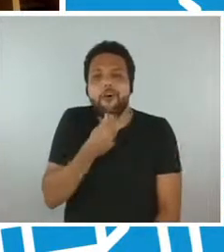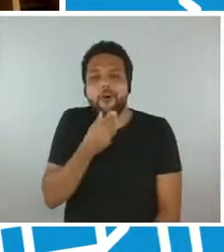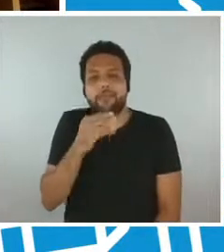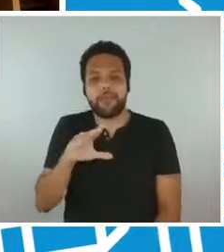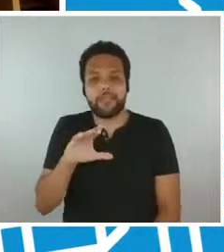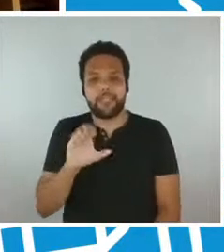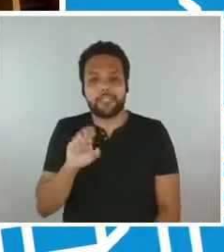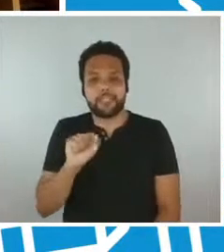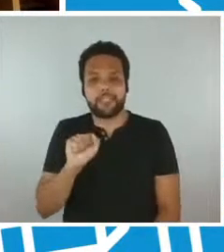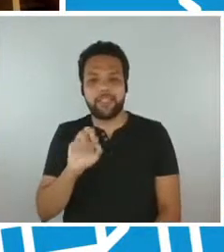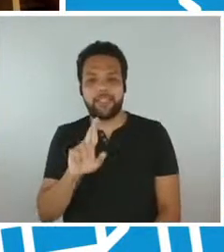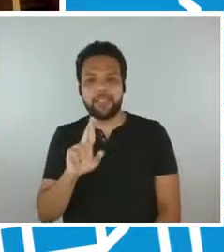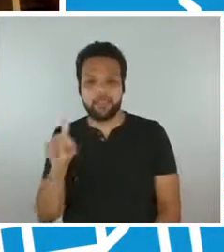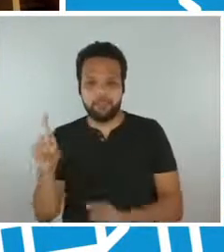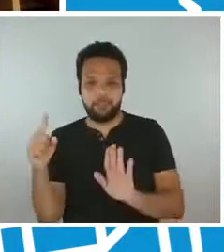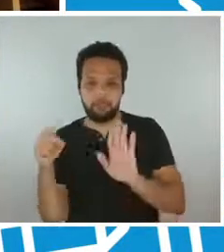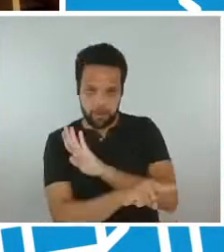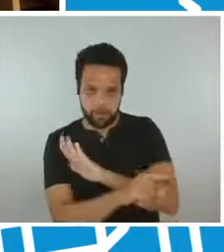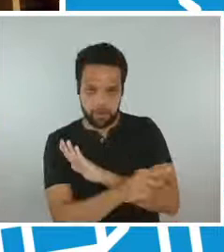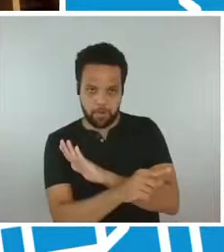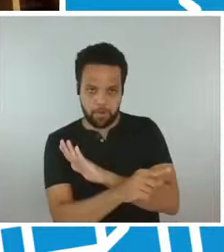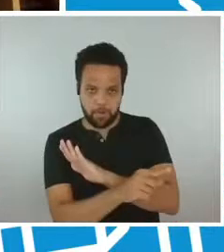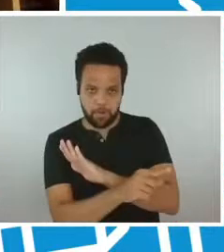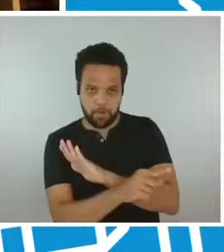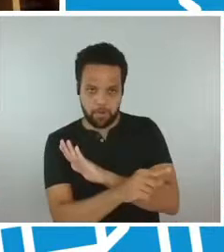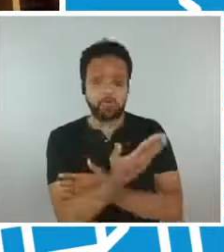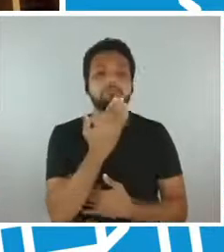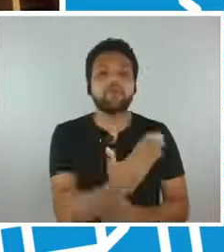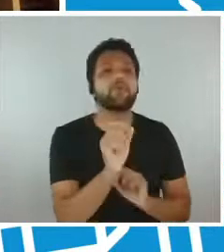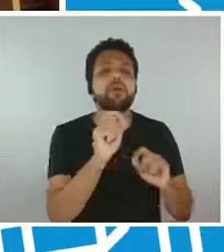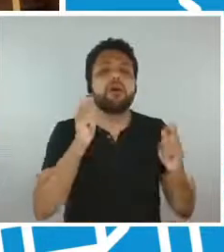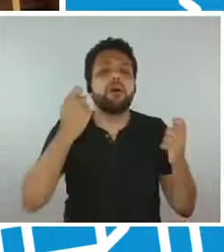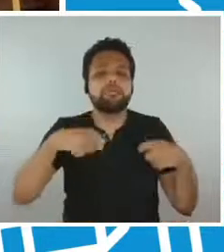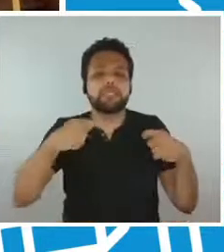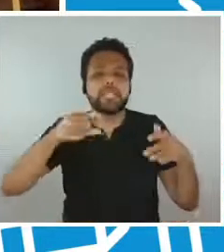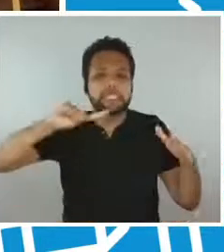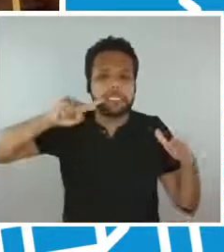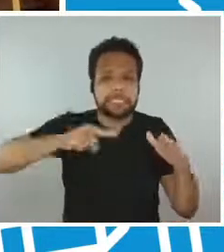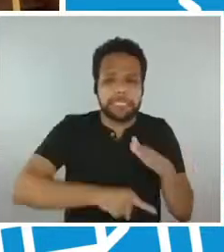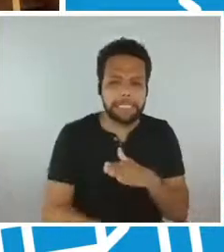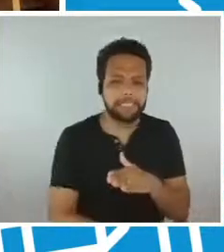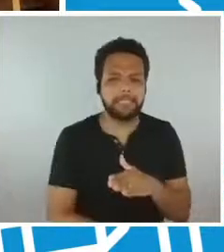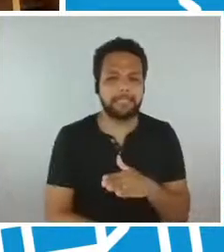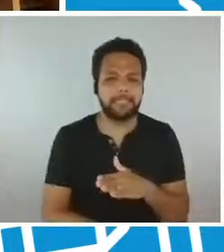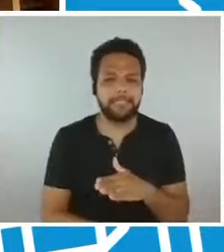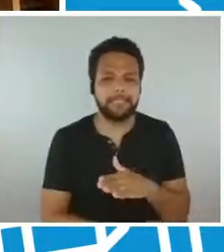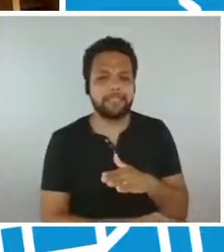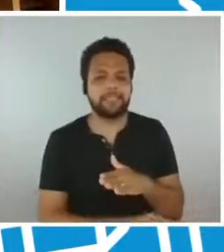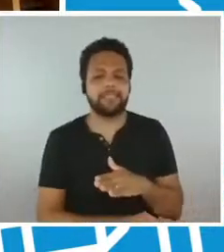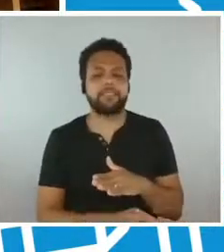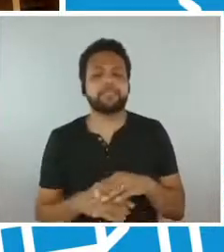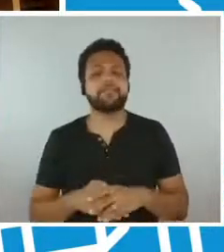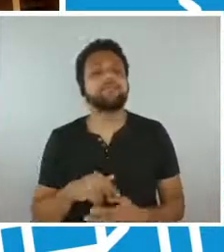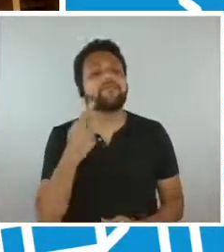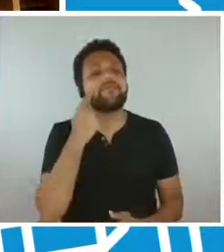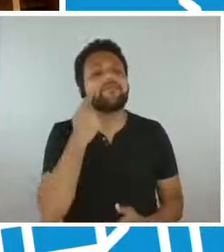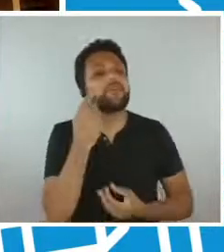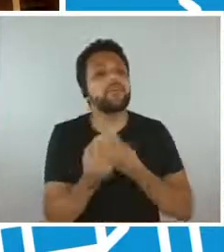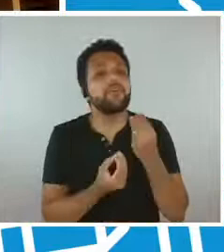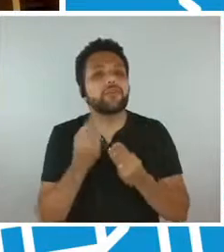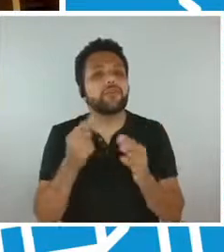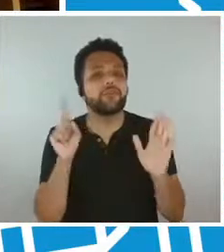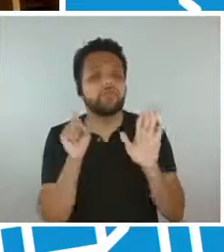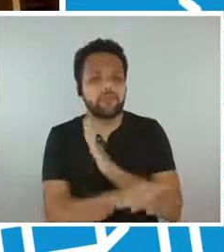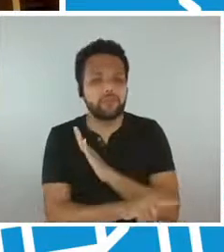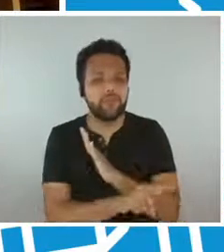Que ele tá pedindo aprofundamento ainda, professor Jorge. Então, vamos ver aqui como é que a gente